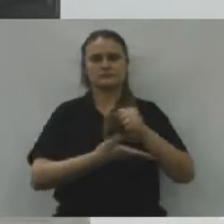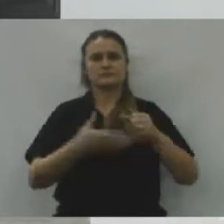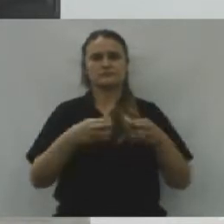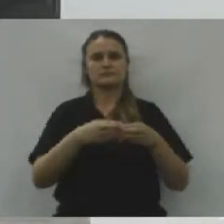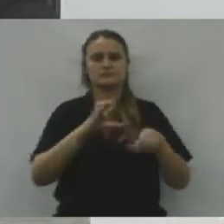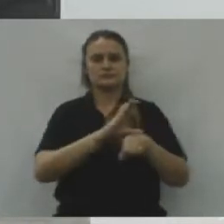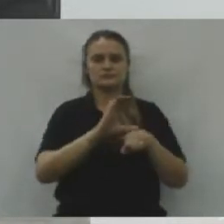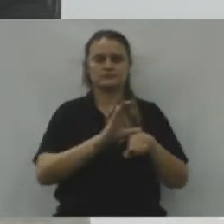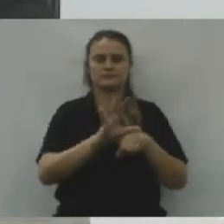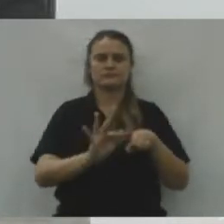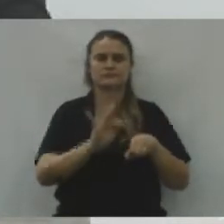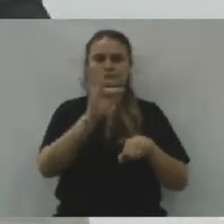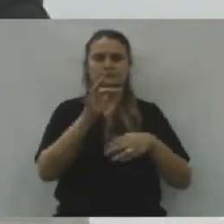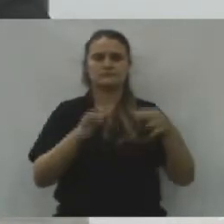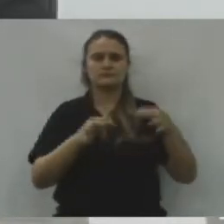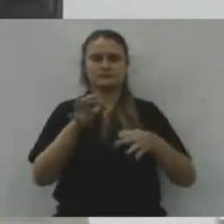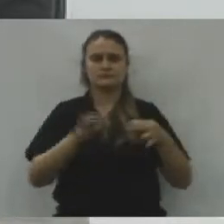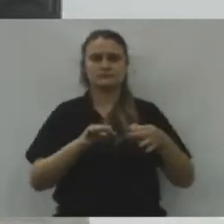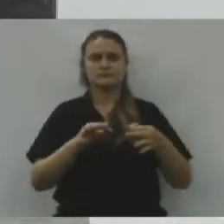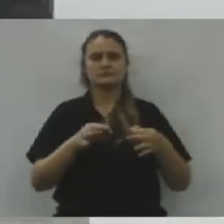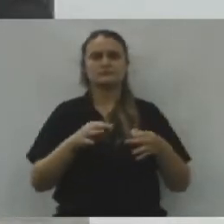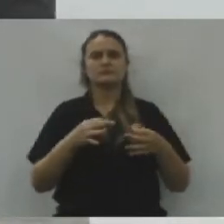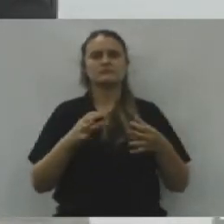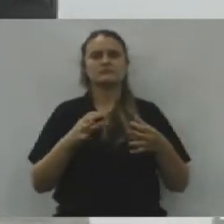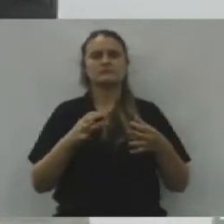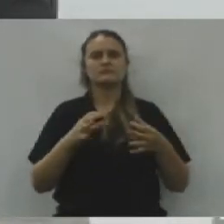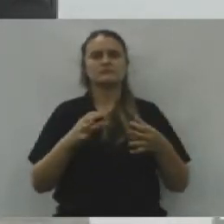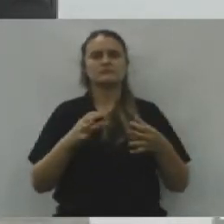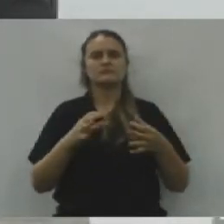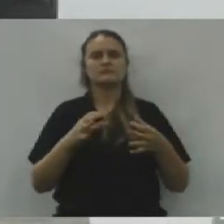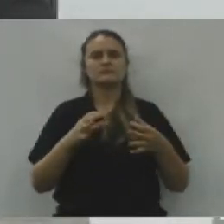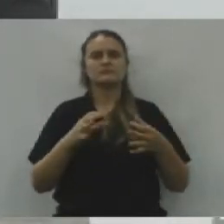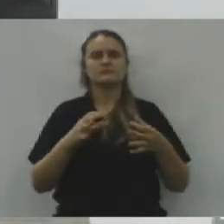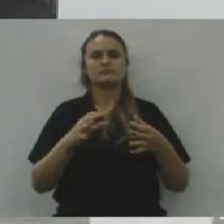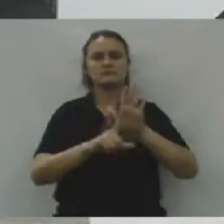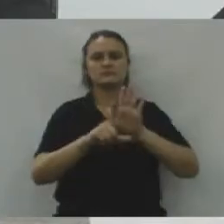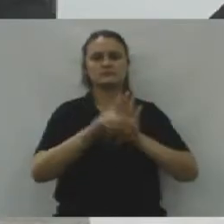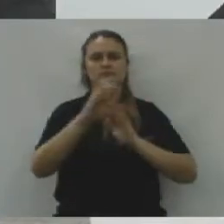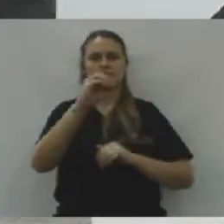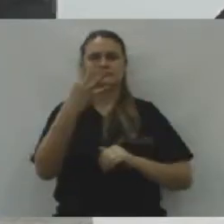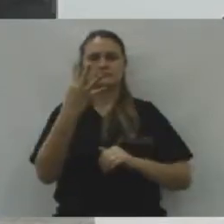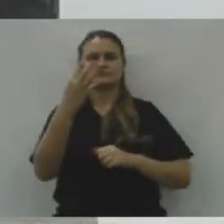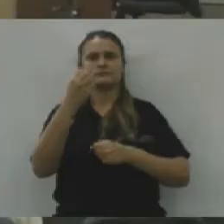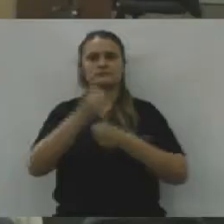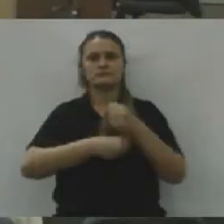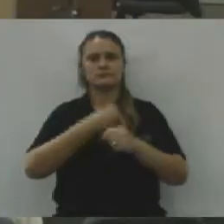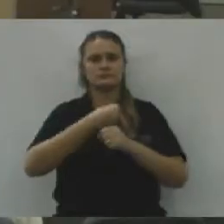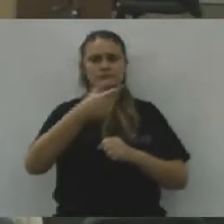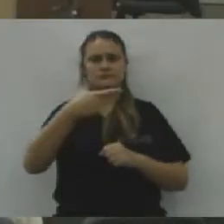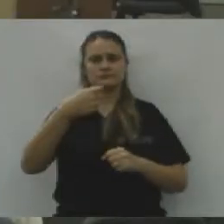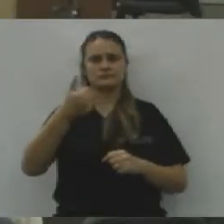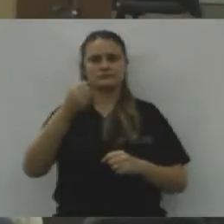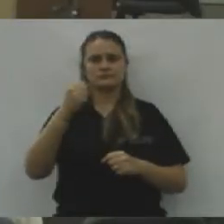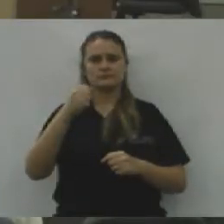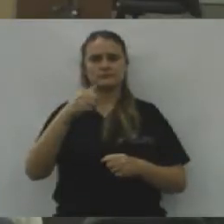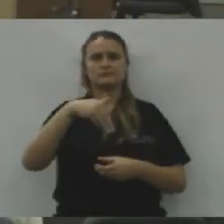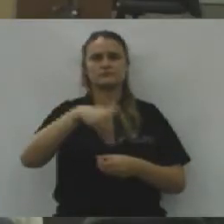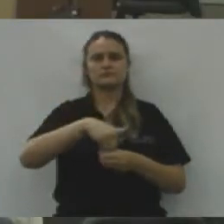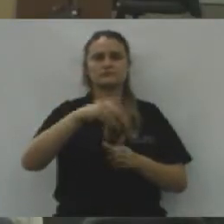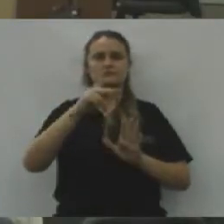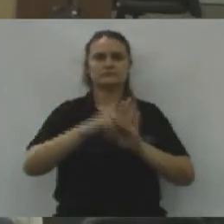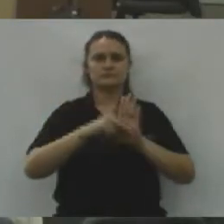Constituição, Justiça e Redação Final, favorável ao projeto de lei ordinário número 2018. Votação